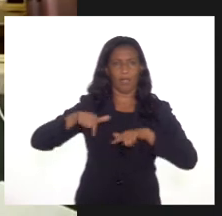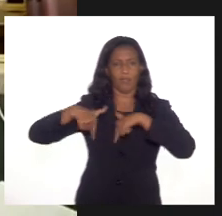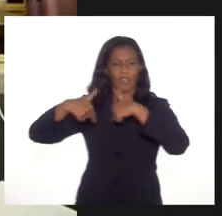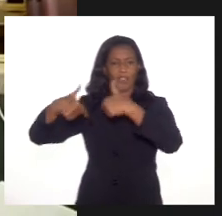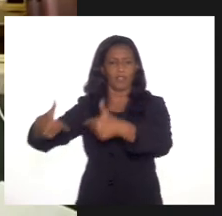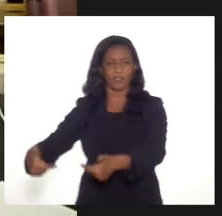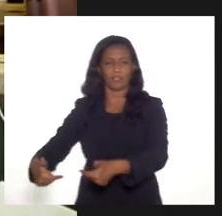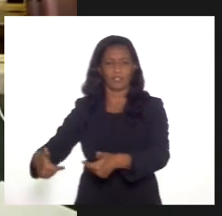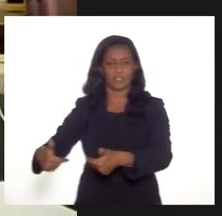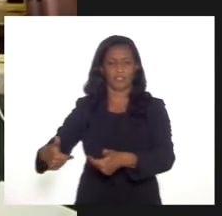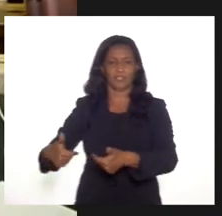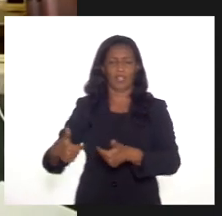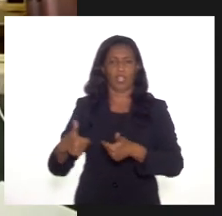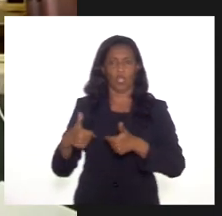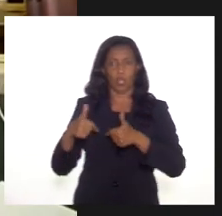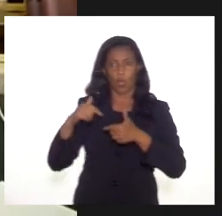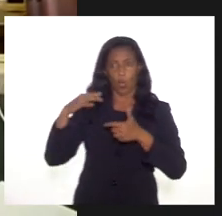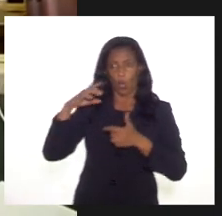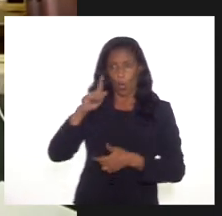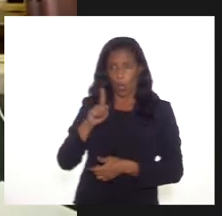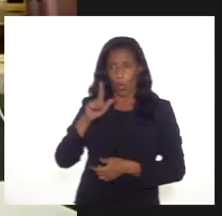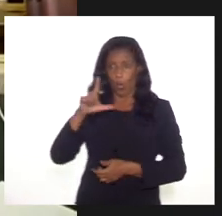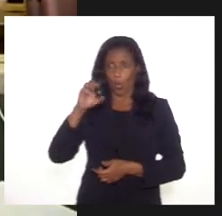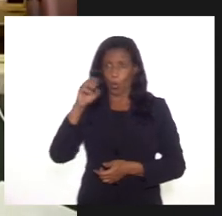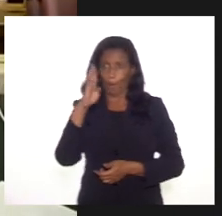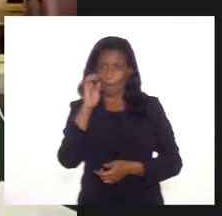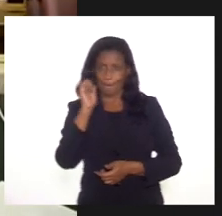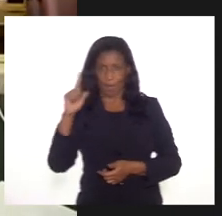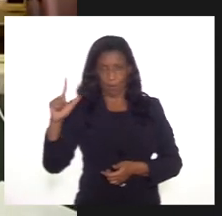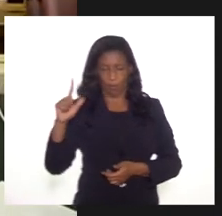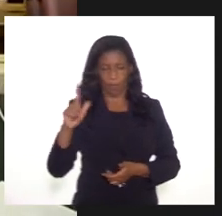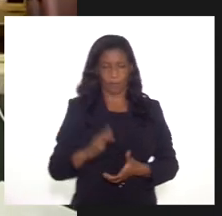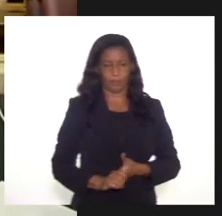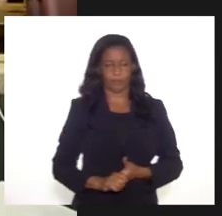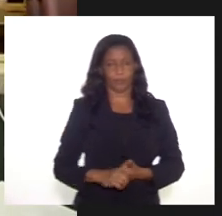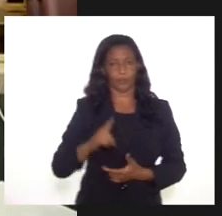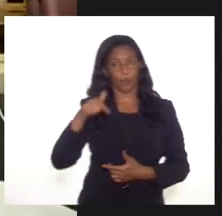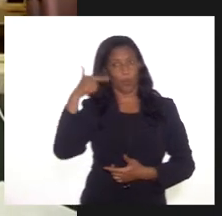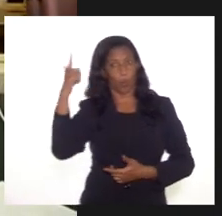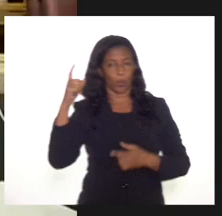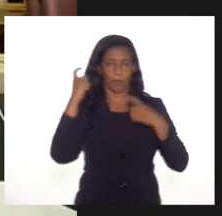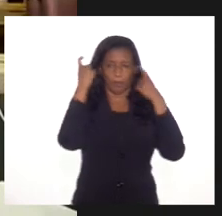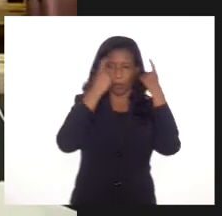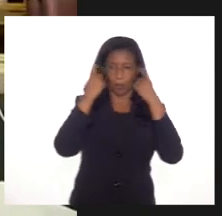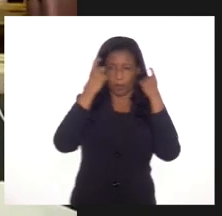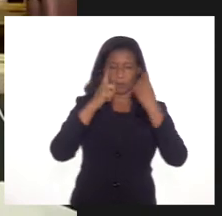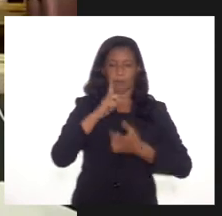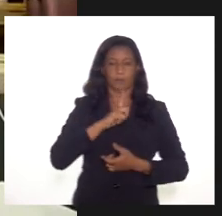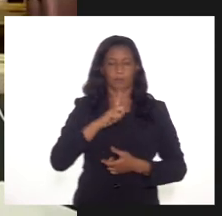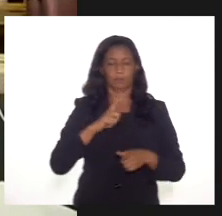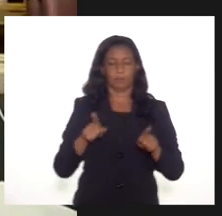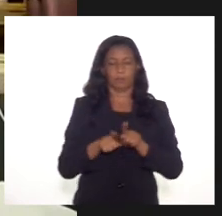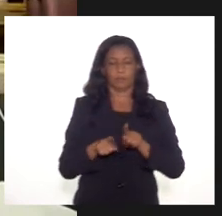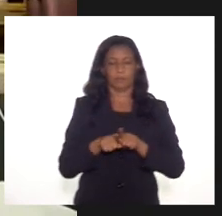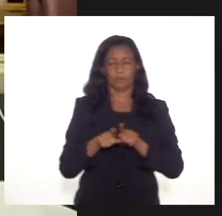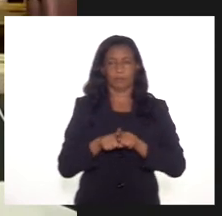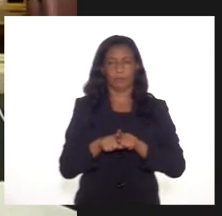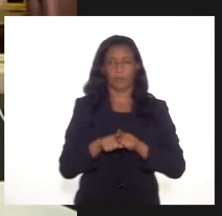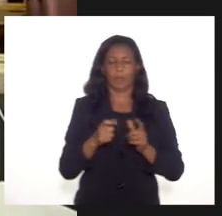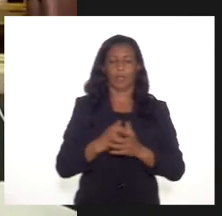programa de dispêndios globais. Isso é sério isso. Uma outra preocupação que temos é sobre a